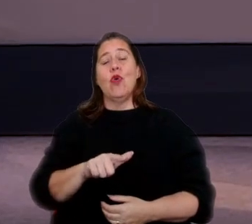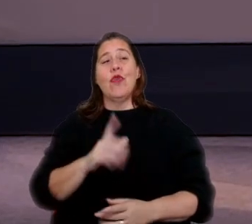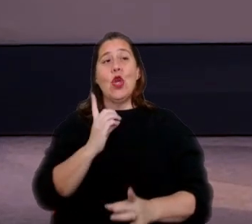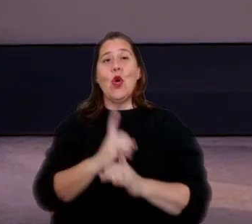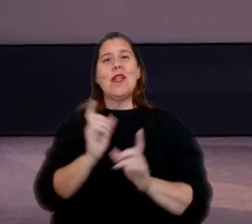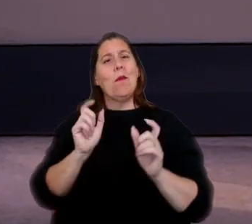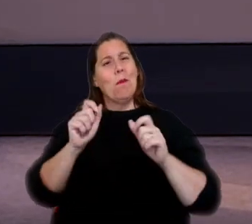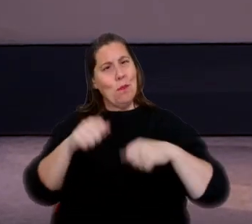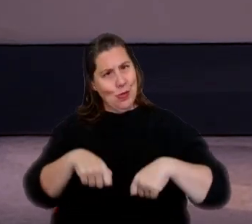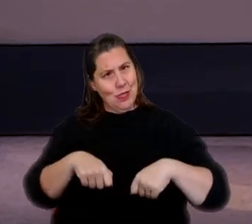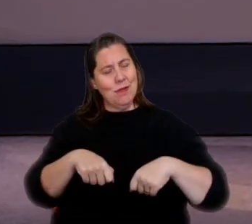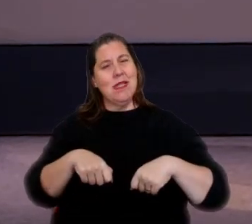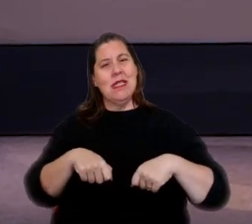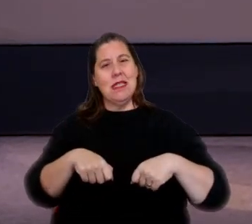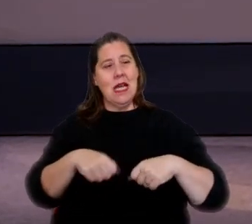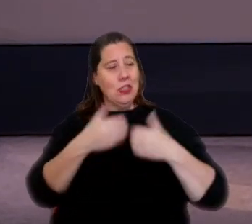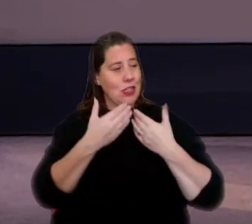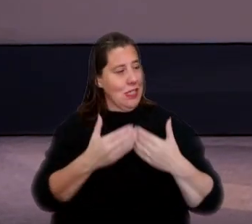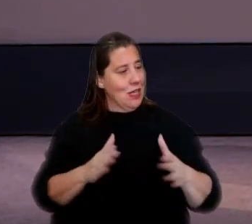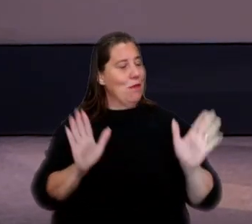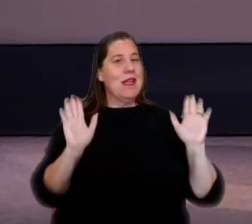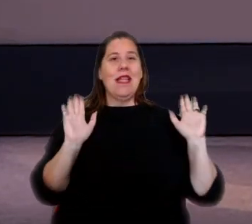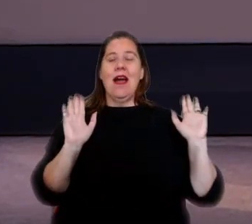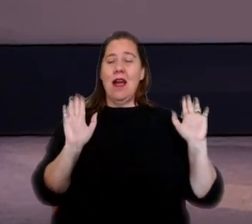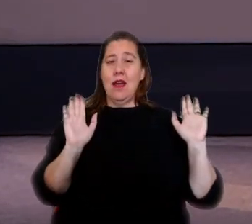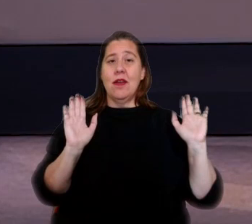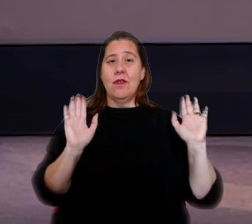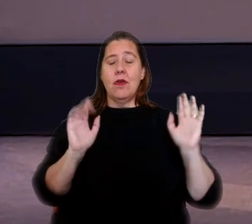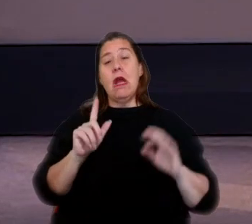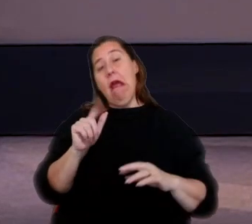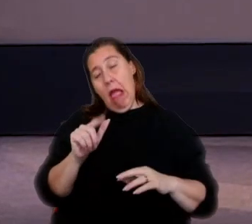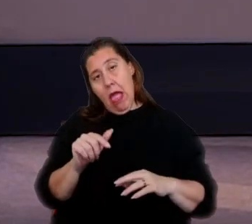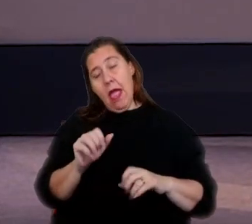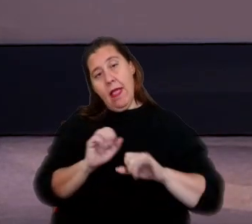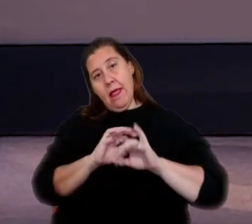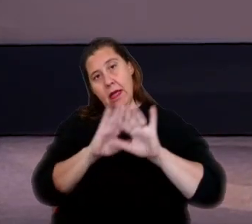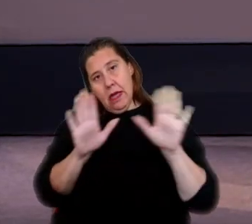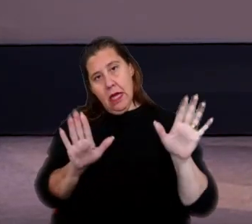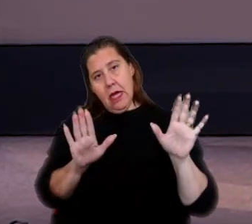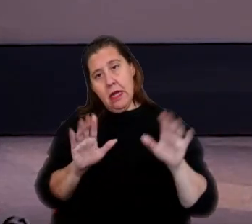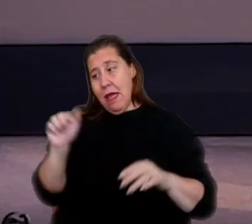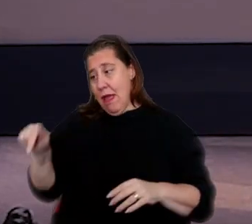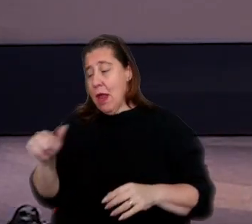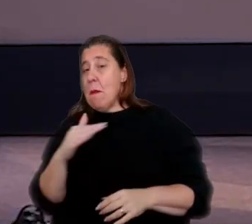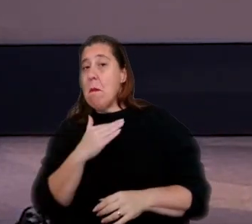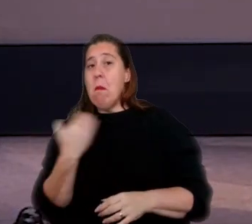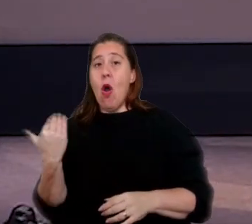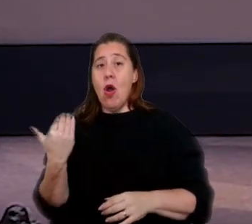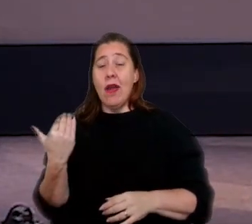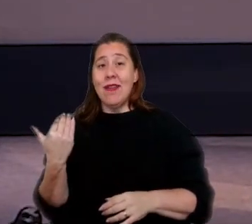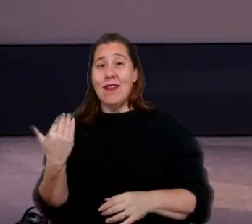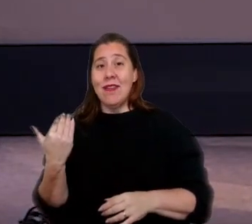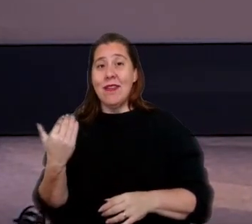a sua possibilidade de sair do fechamento. Então, e é claro, depois que o Remy